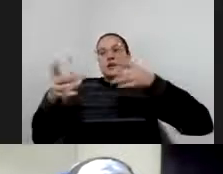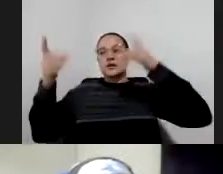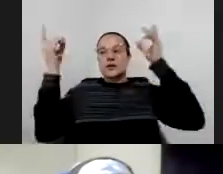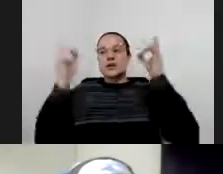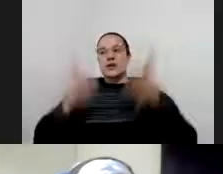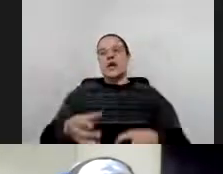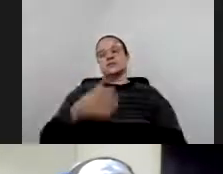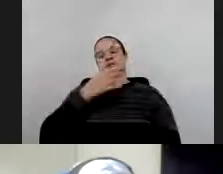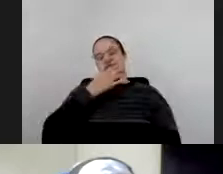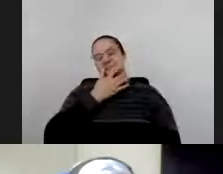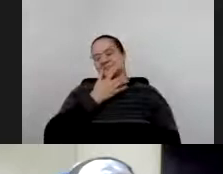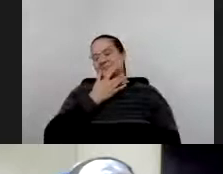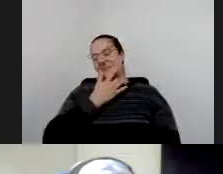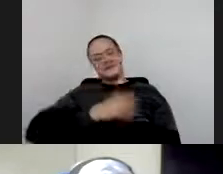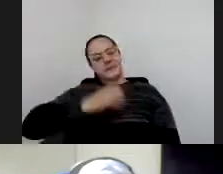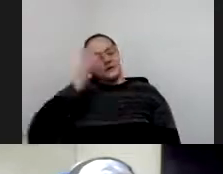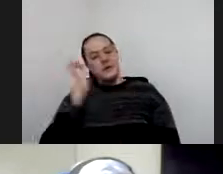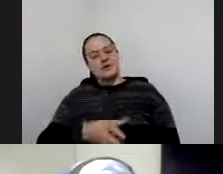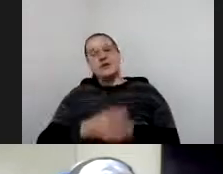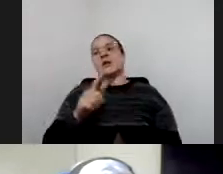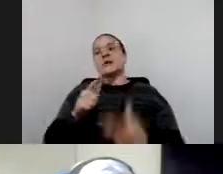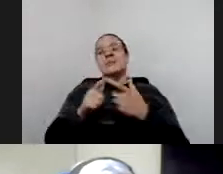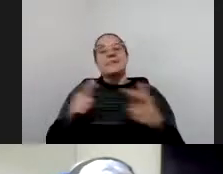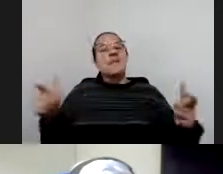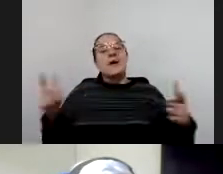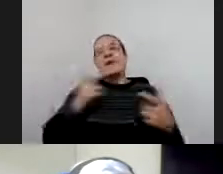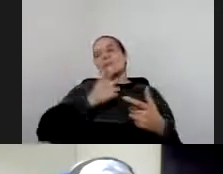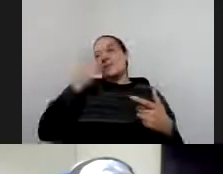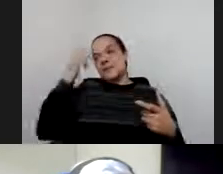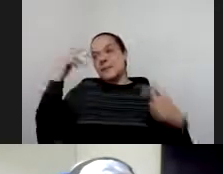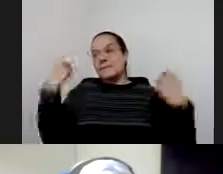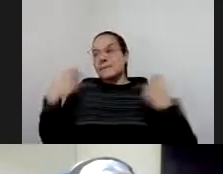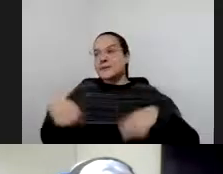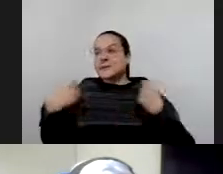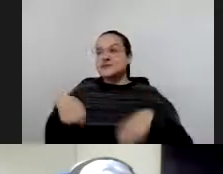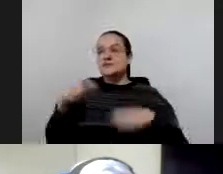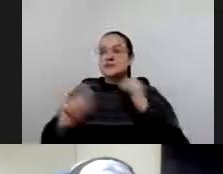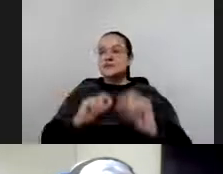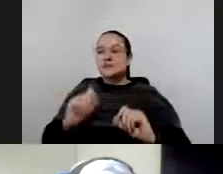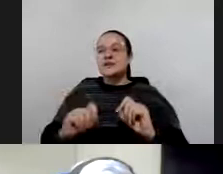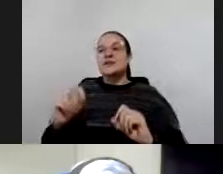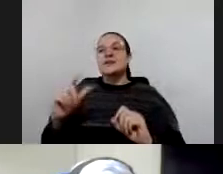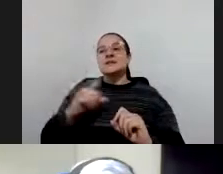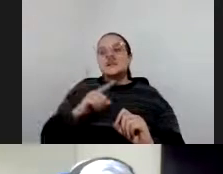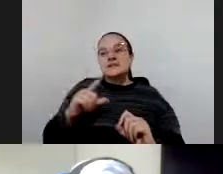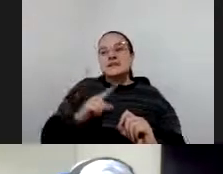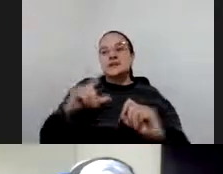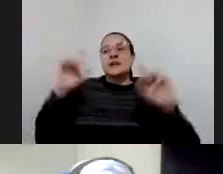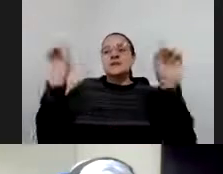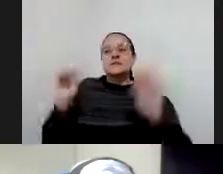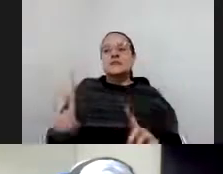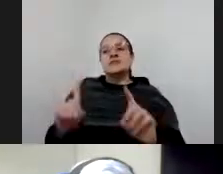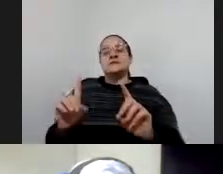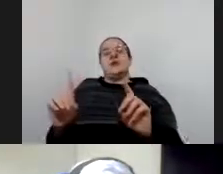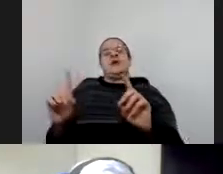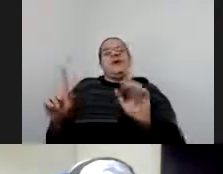né? E quando eu falo os que mais precisam, é justamente os que têm uma deficiência com maiores